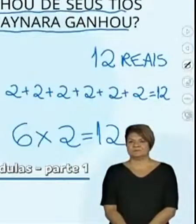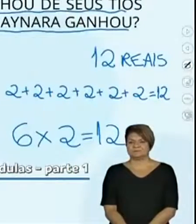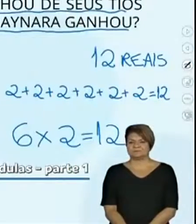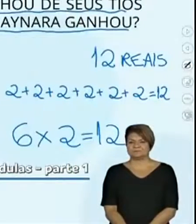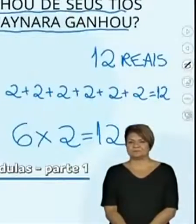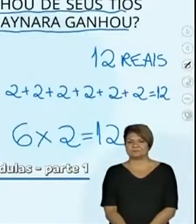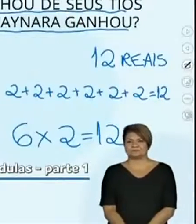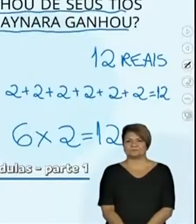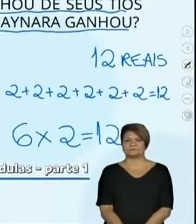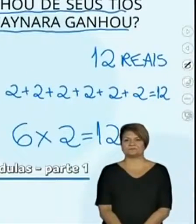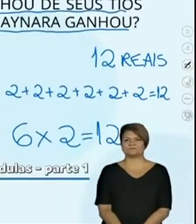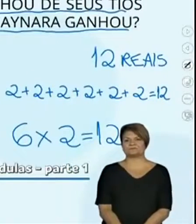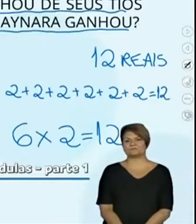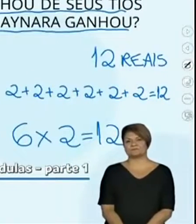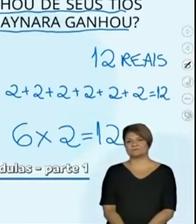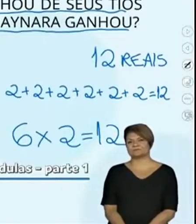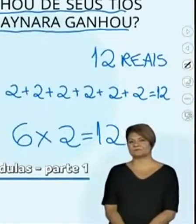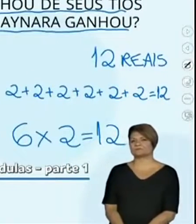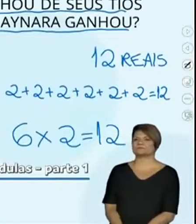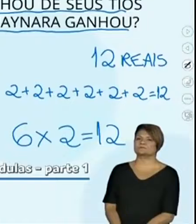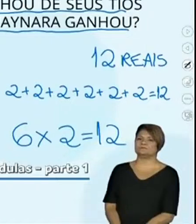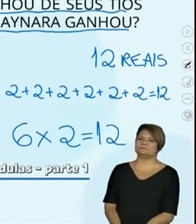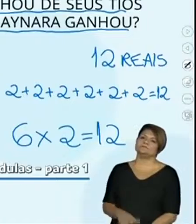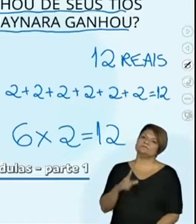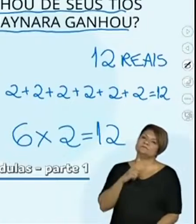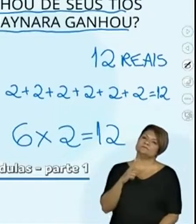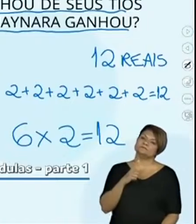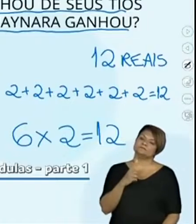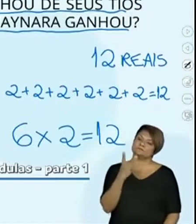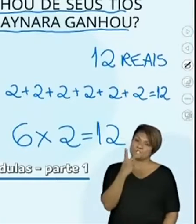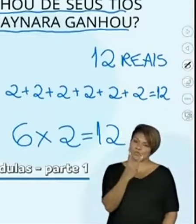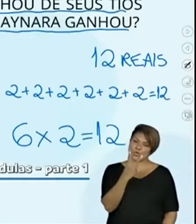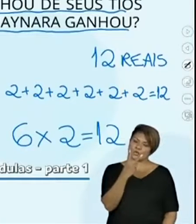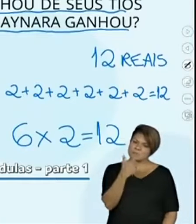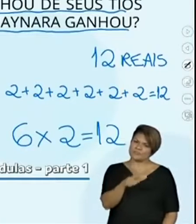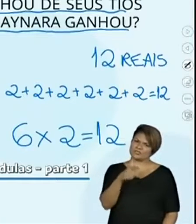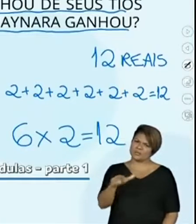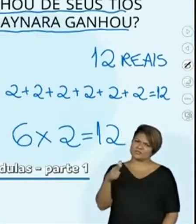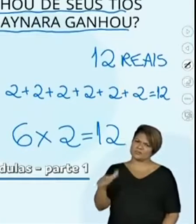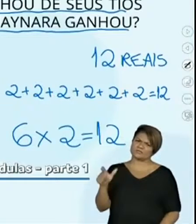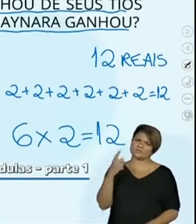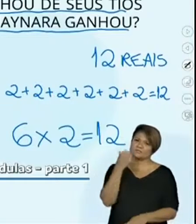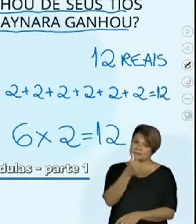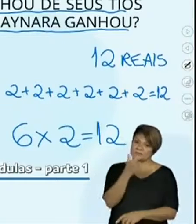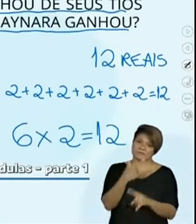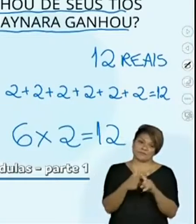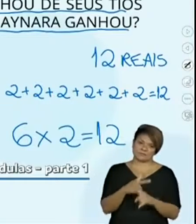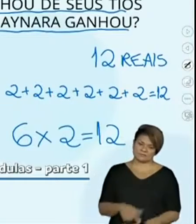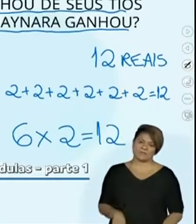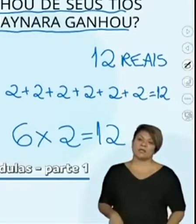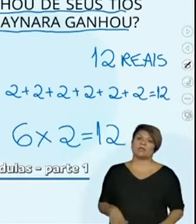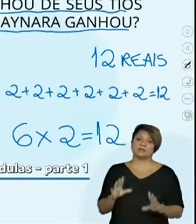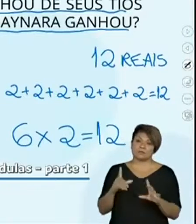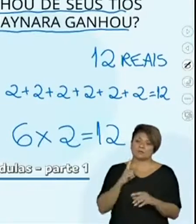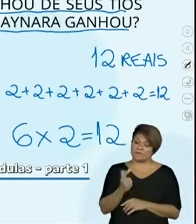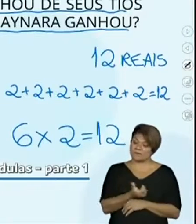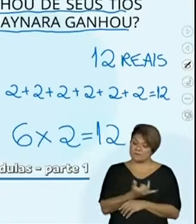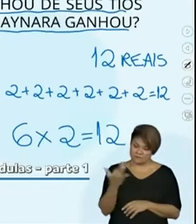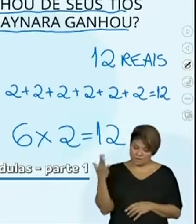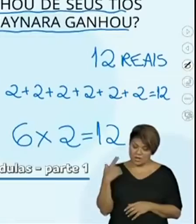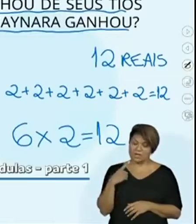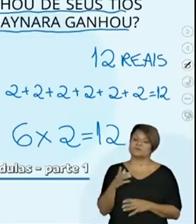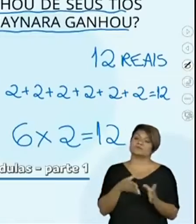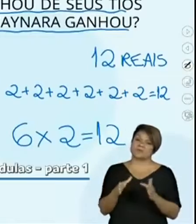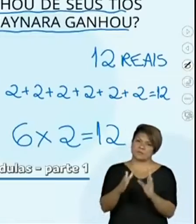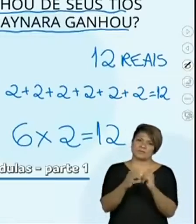12. O 2 se repete 6 vezes, né? Isso, sim. Então, a gente tem vários caminhos, mas a gente chega no caminho que dá o